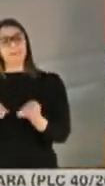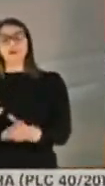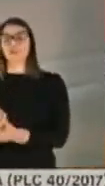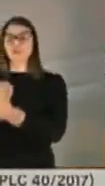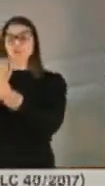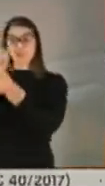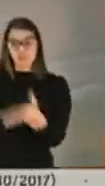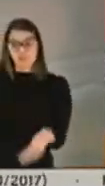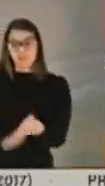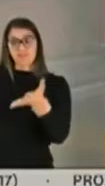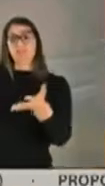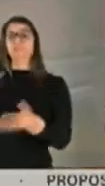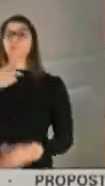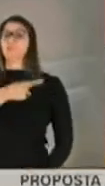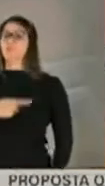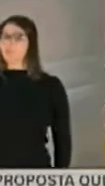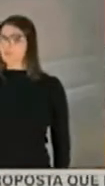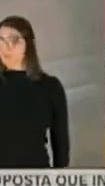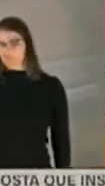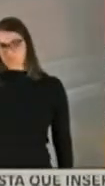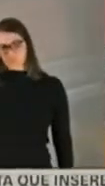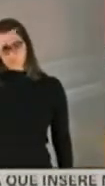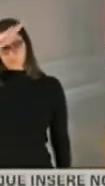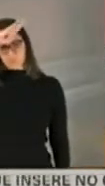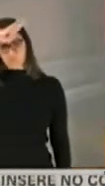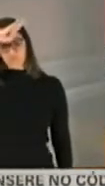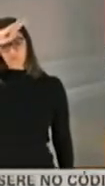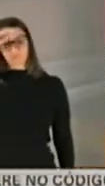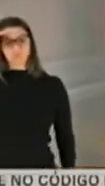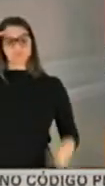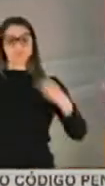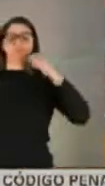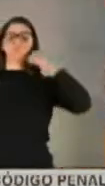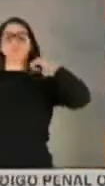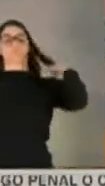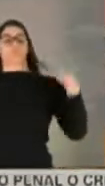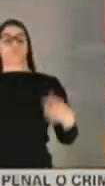defesa do presidente Jair Messias Bolsonaro.